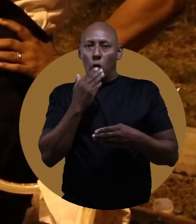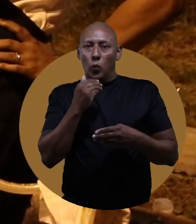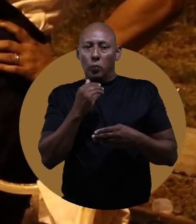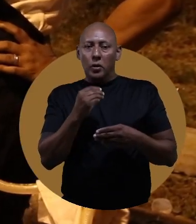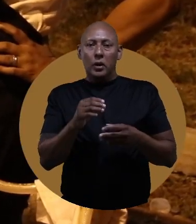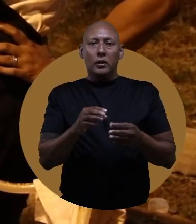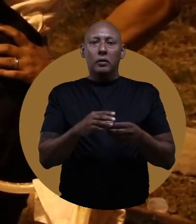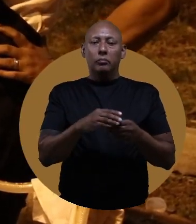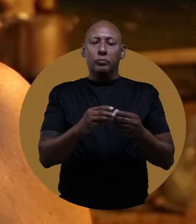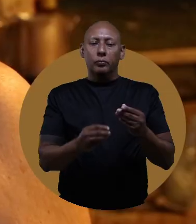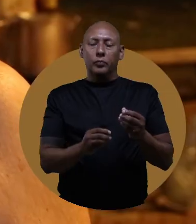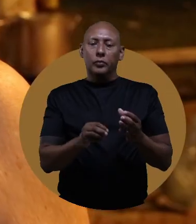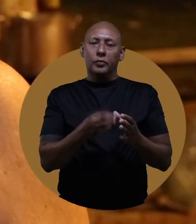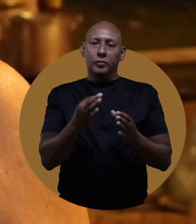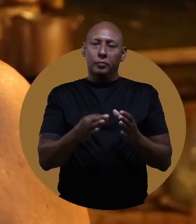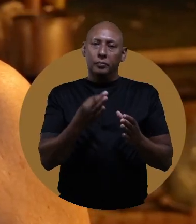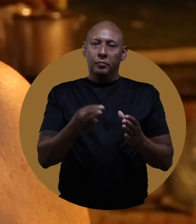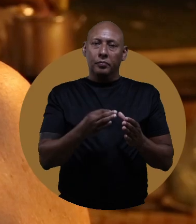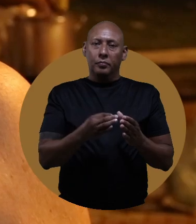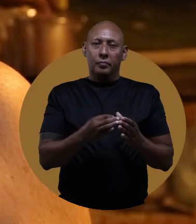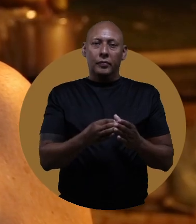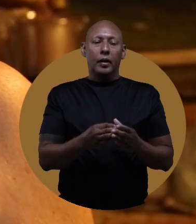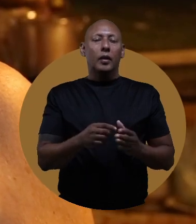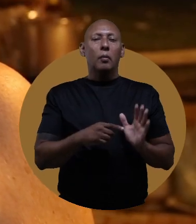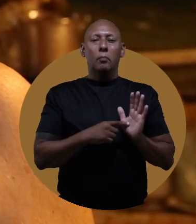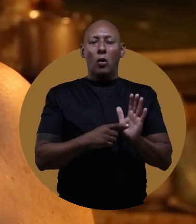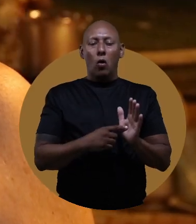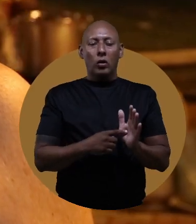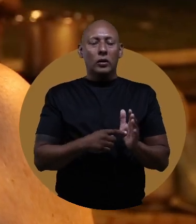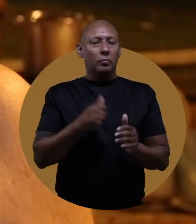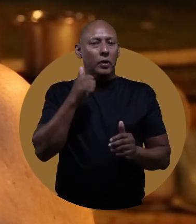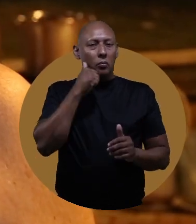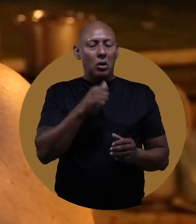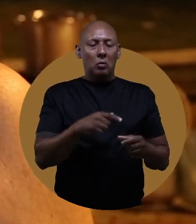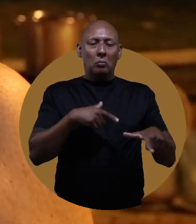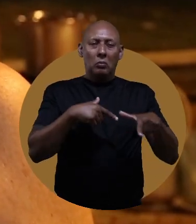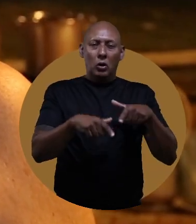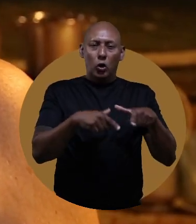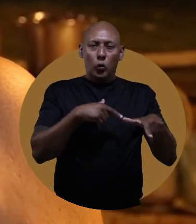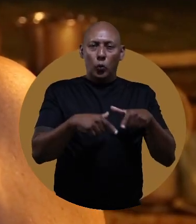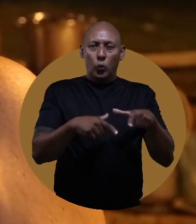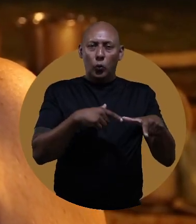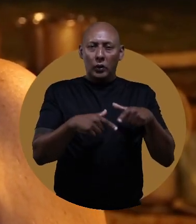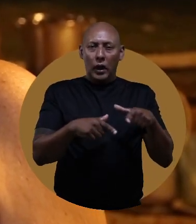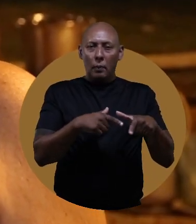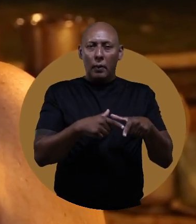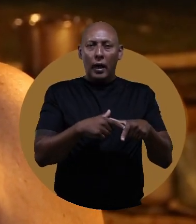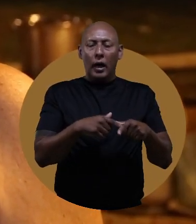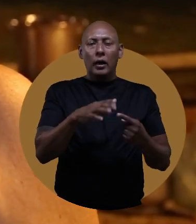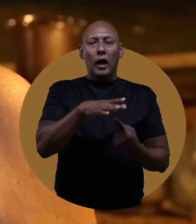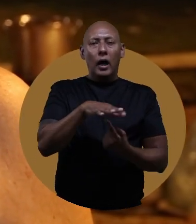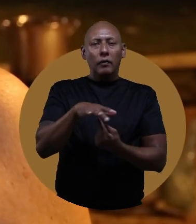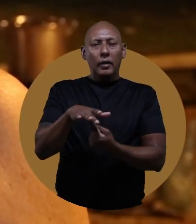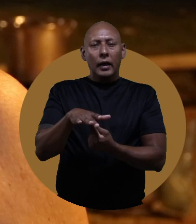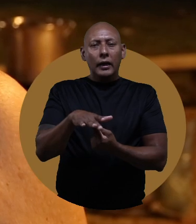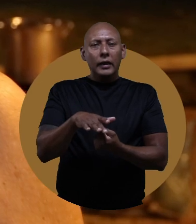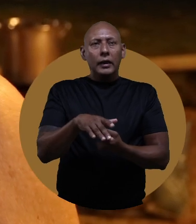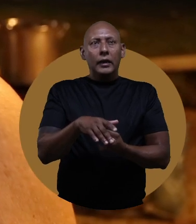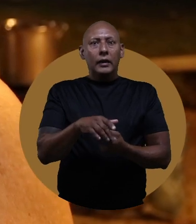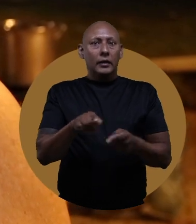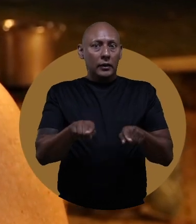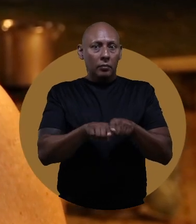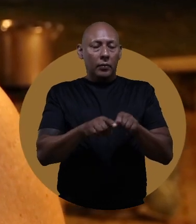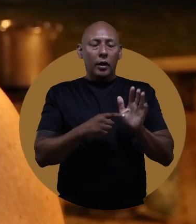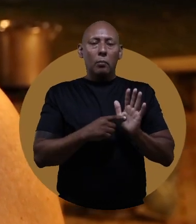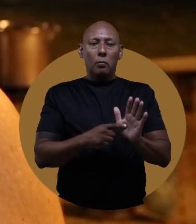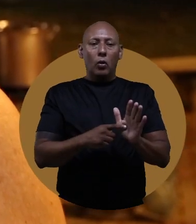artesanato. Nós temos também a feirinha que gera renda para as mulheres do coletivo de mulheres. Essa feirinha, além de